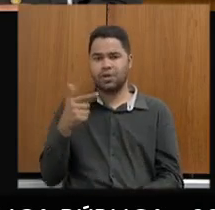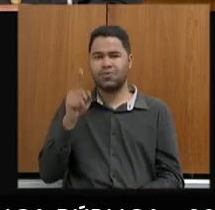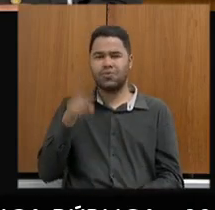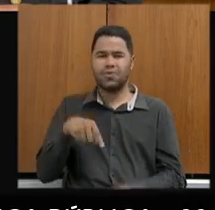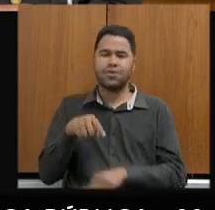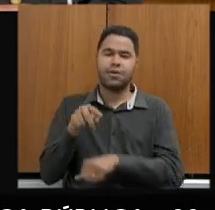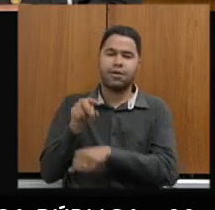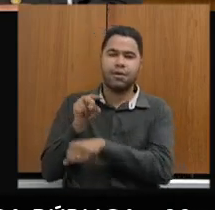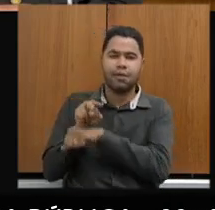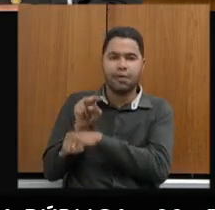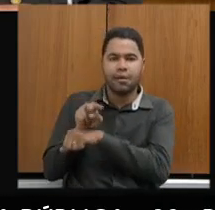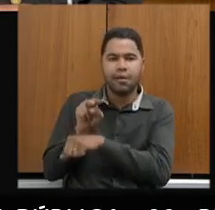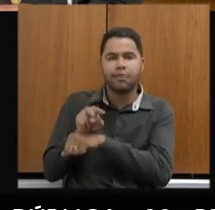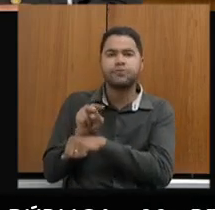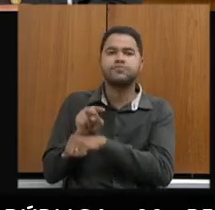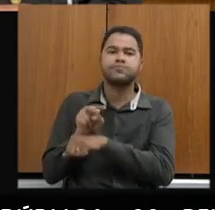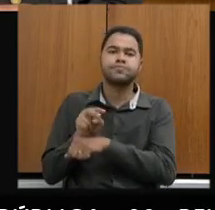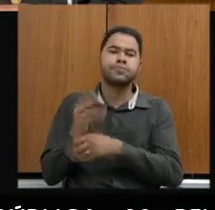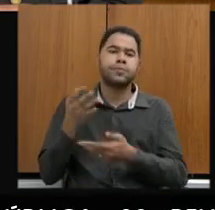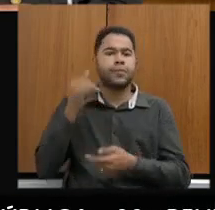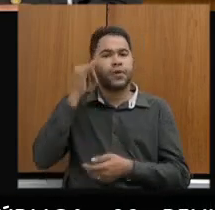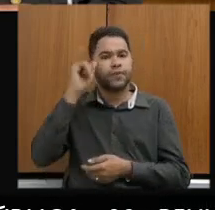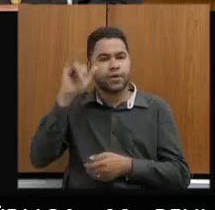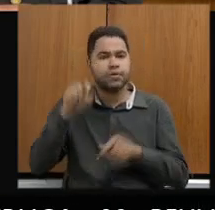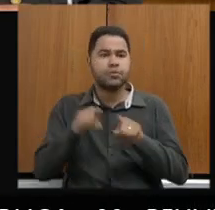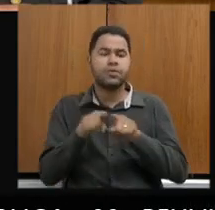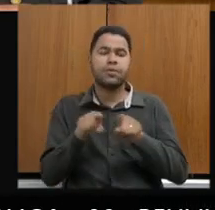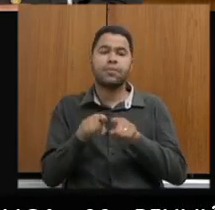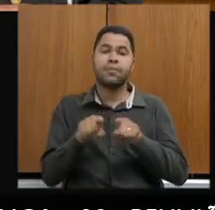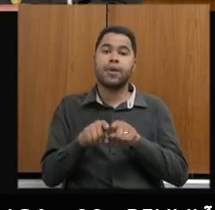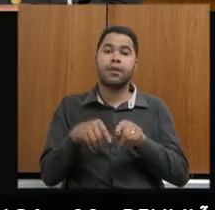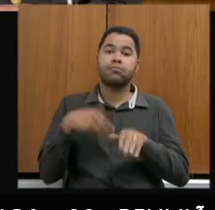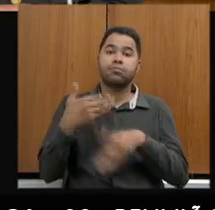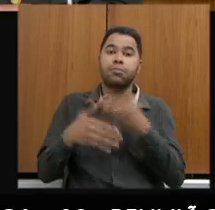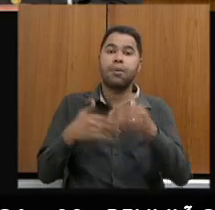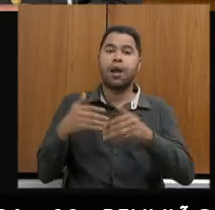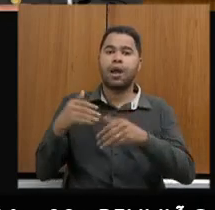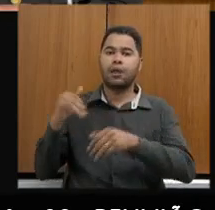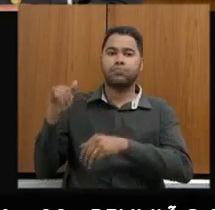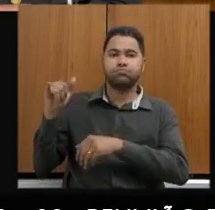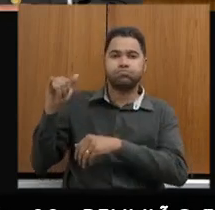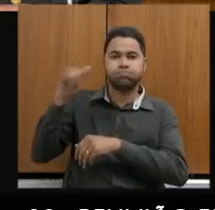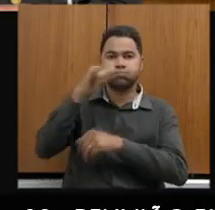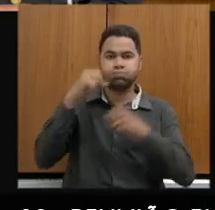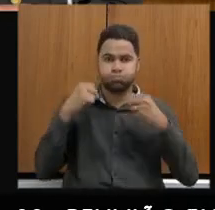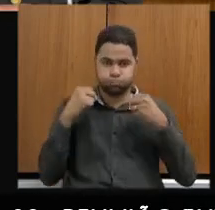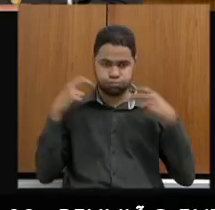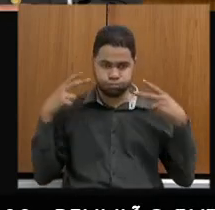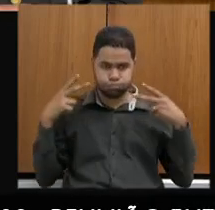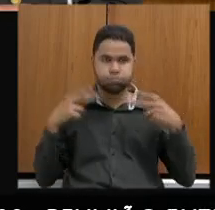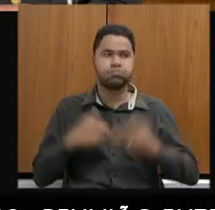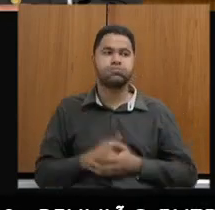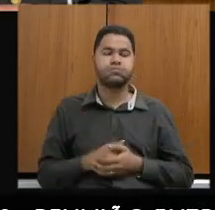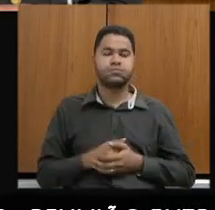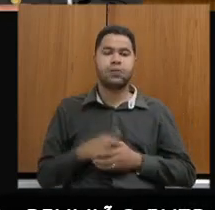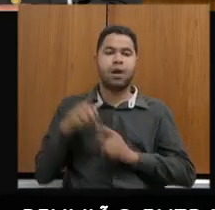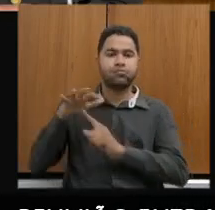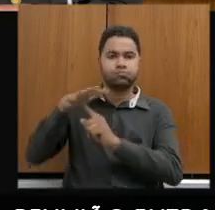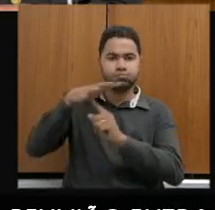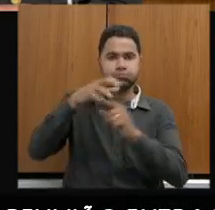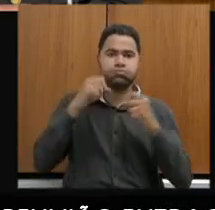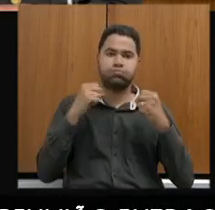a prevenção bem como para o Batalhão de Operações aéreas dos pilotos mas nós cumprimos